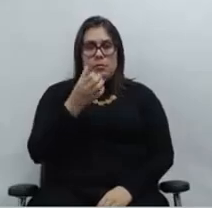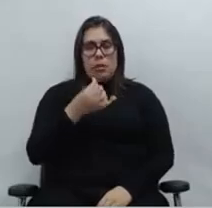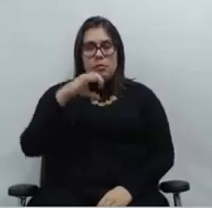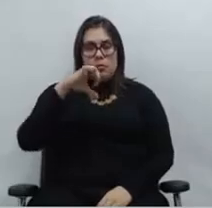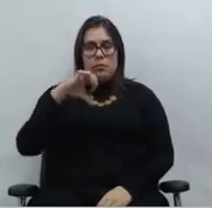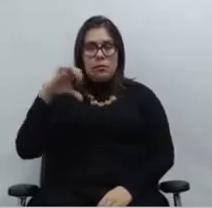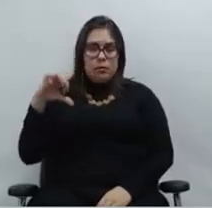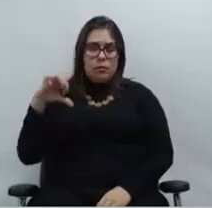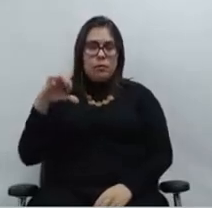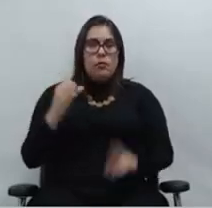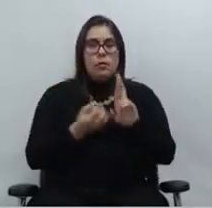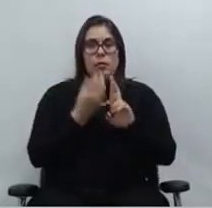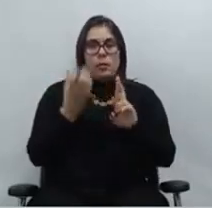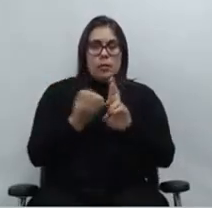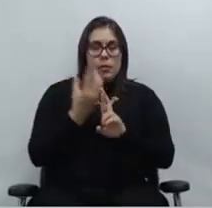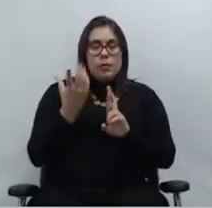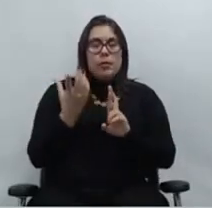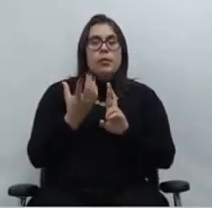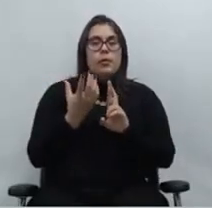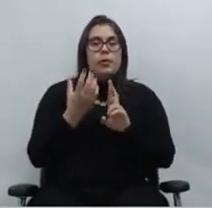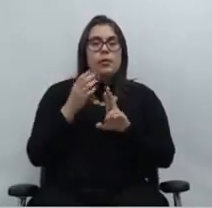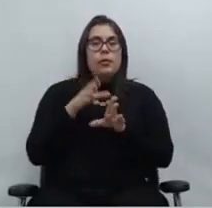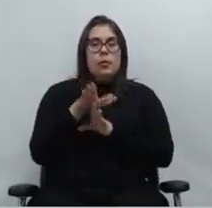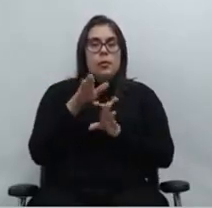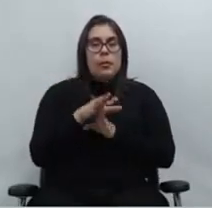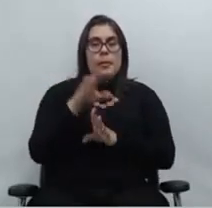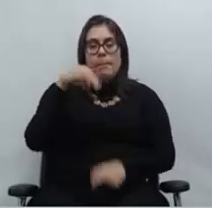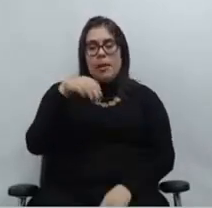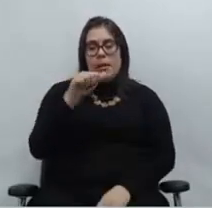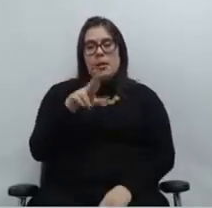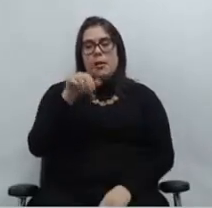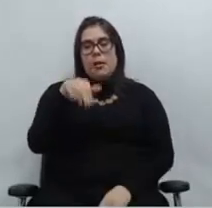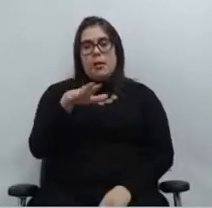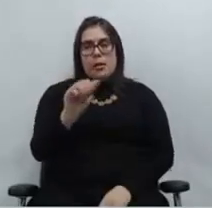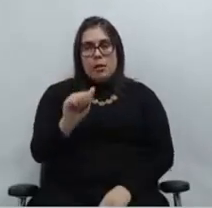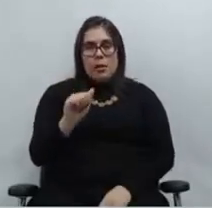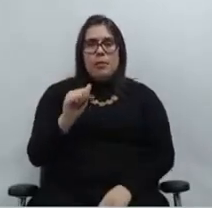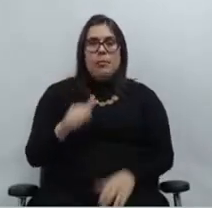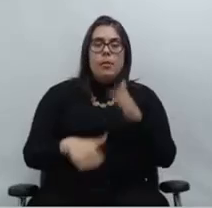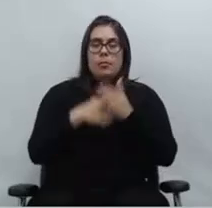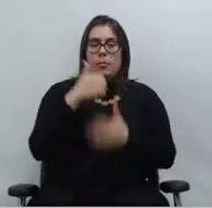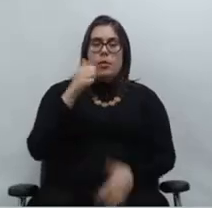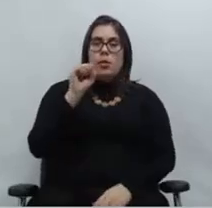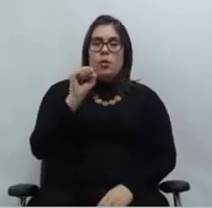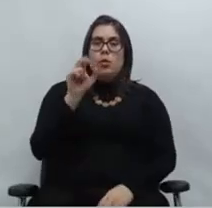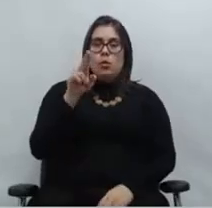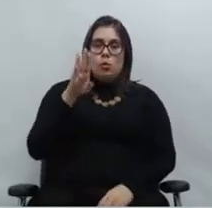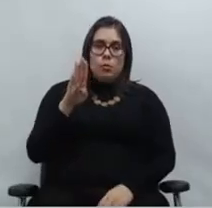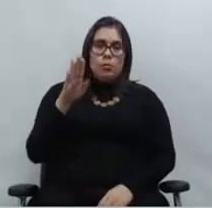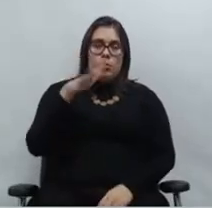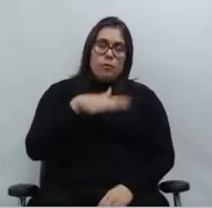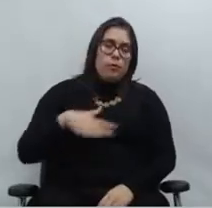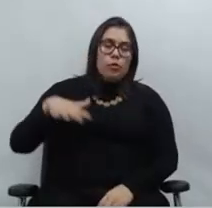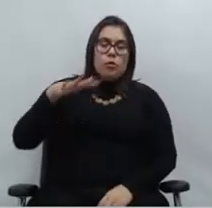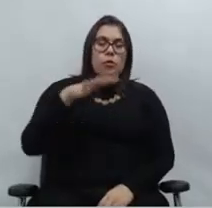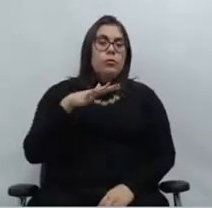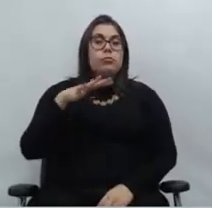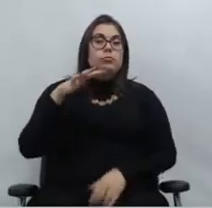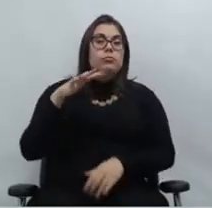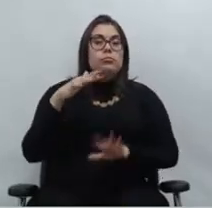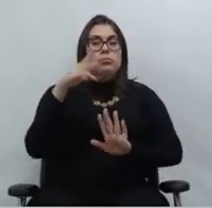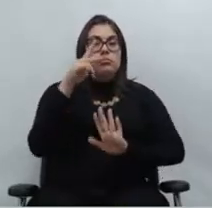2024-000-6999, de relatoria da excelentíssima conselheira Mariana Borgherese, endereçada à primeira Subdefensoria Pública Geral, Plano de Atuação da